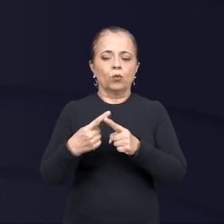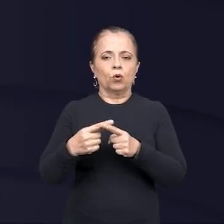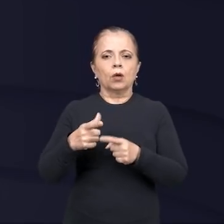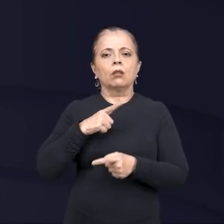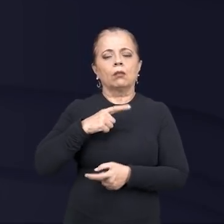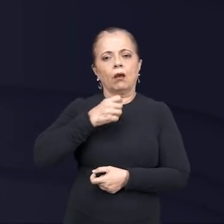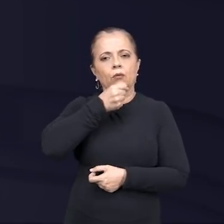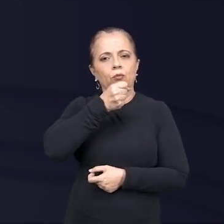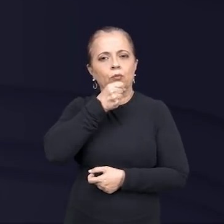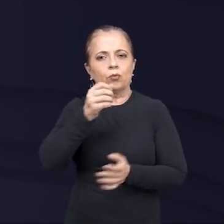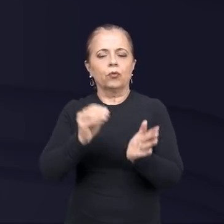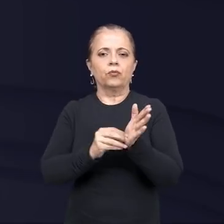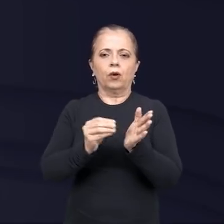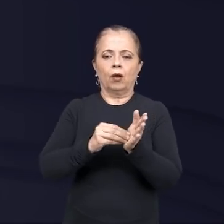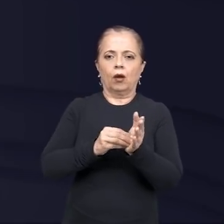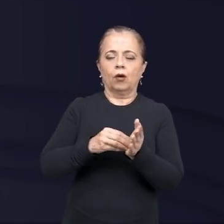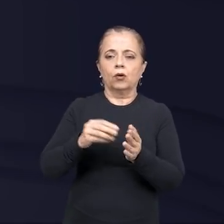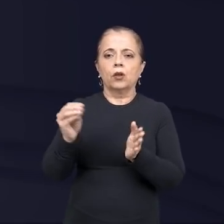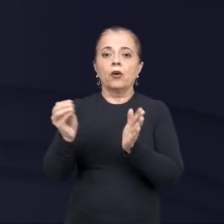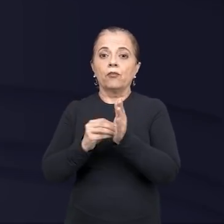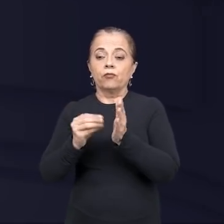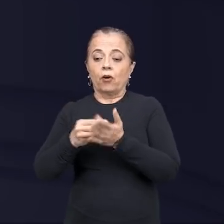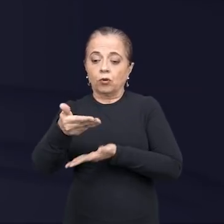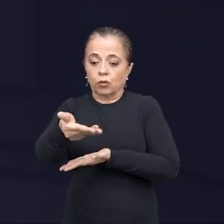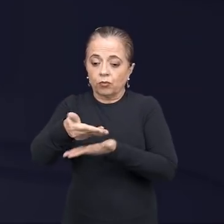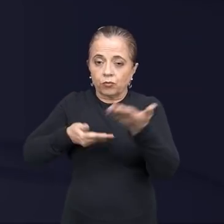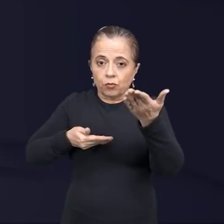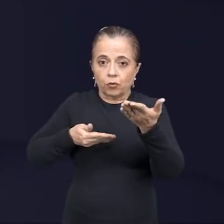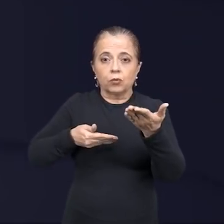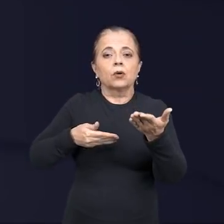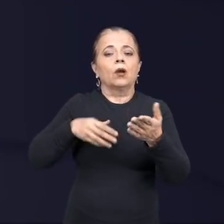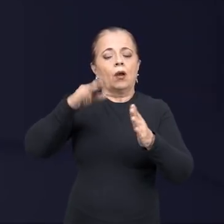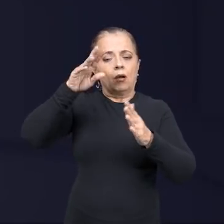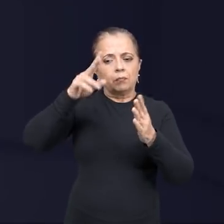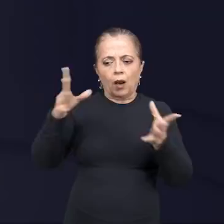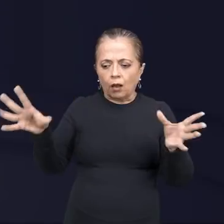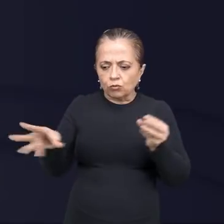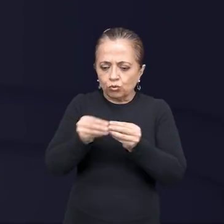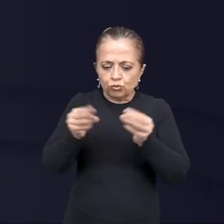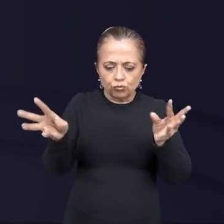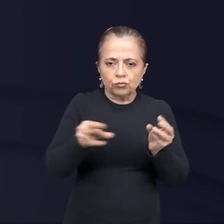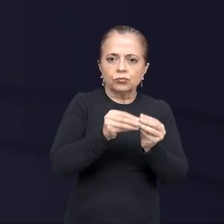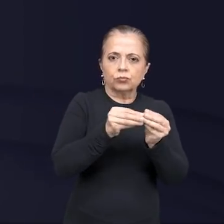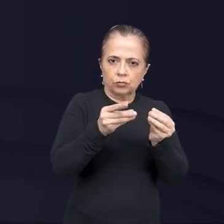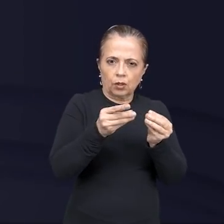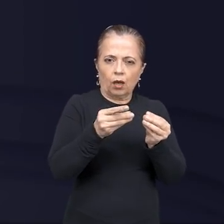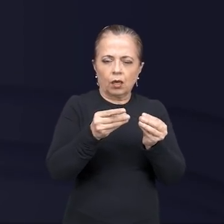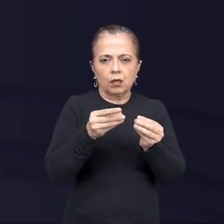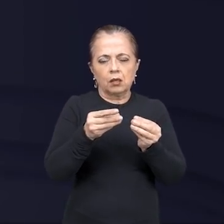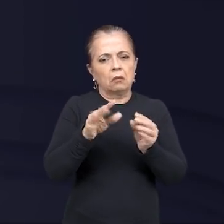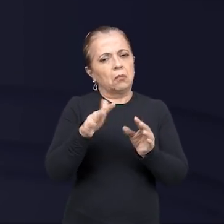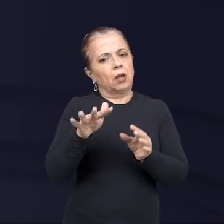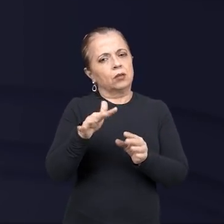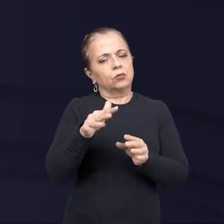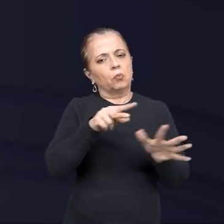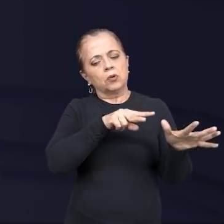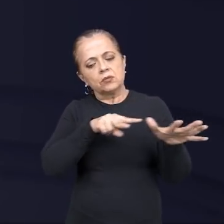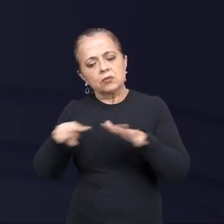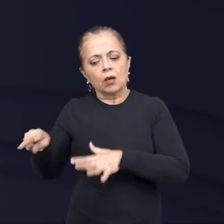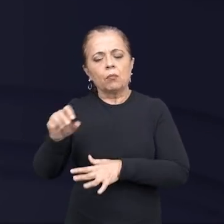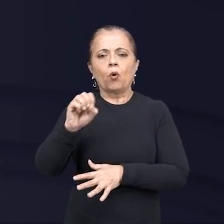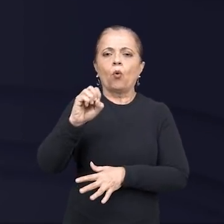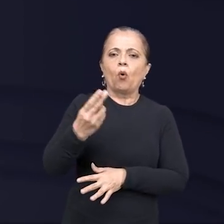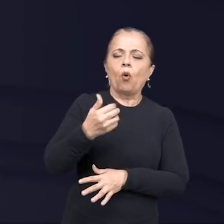a serem colhidos, alguns laudos periciais a serem juntados, e acredito que em torno de 7 a 10 dias